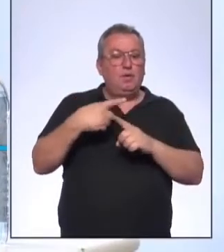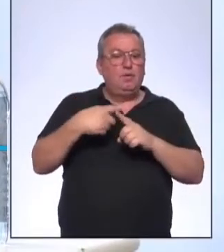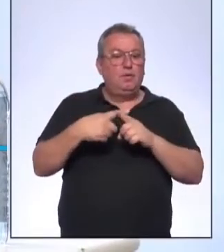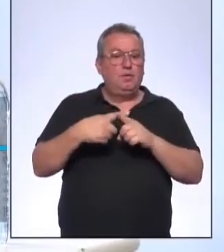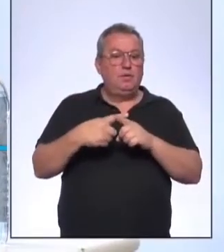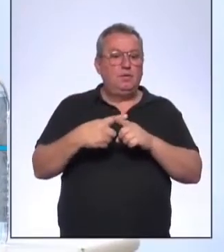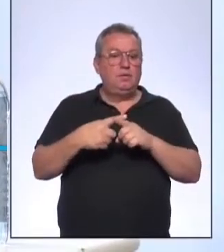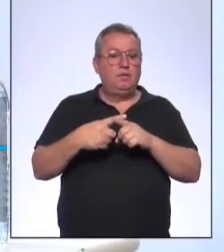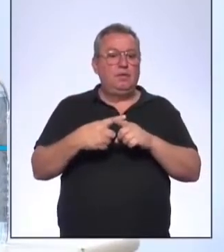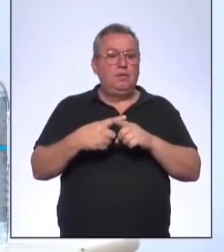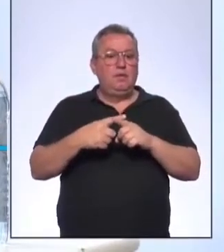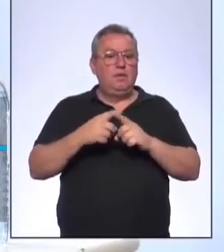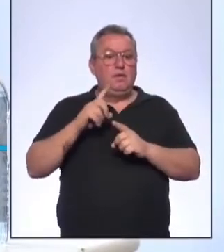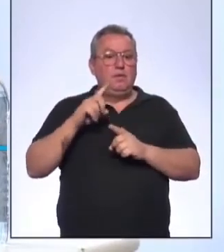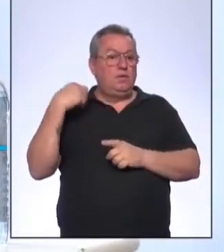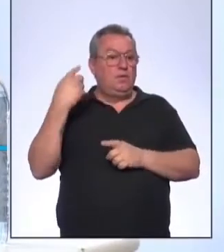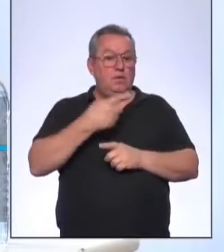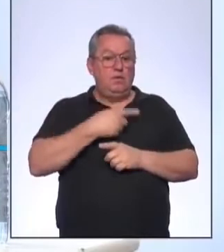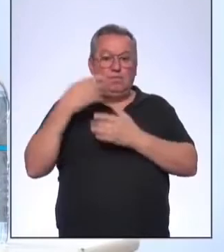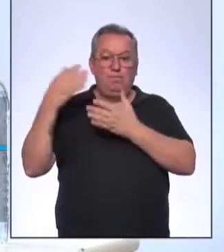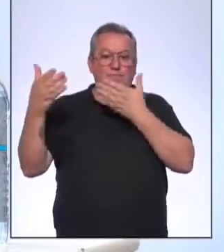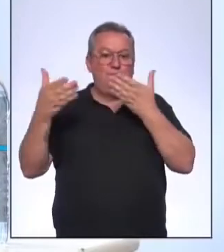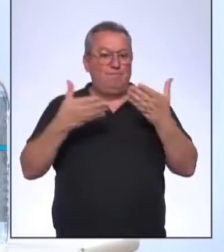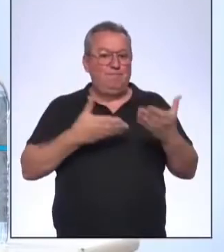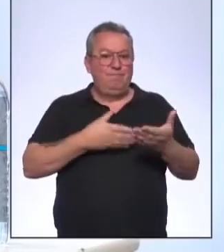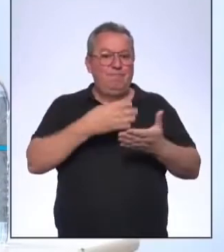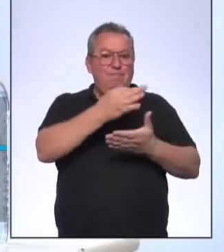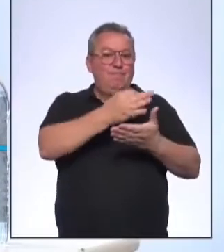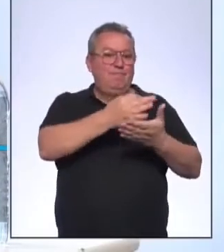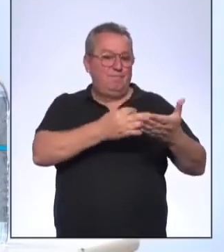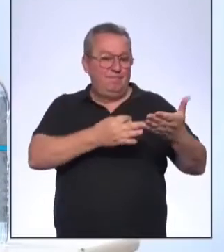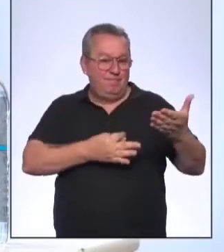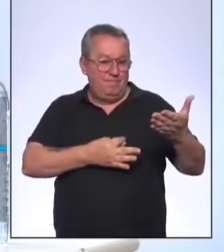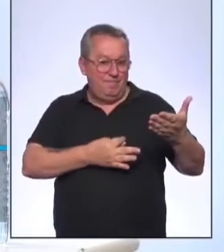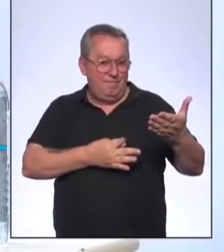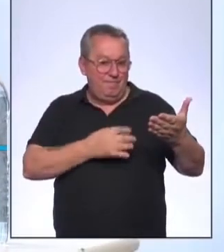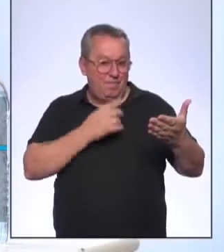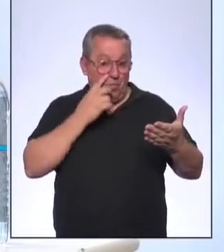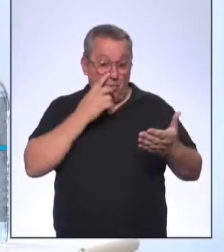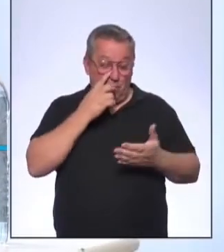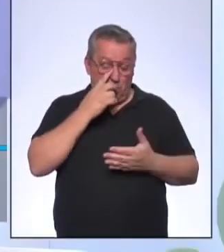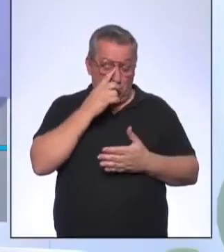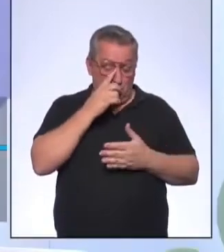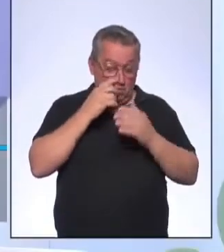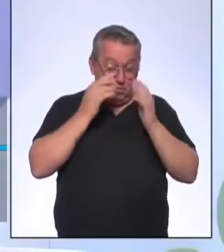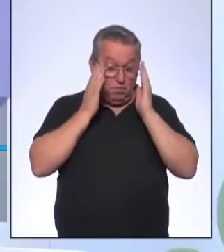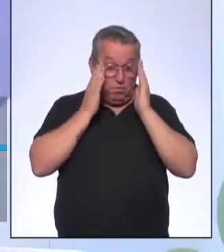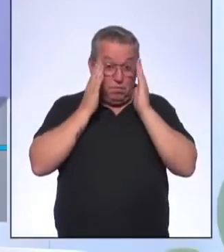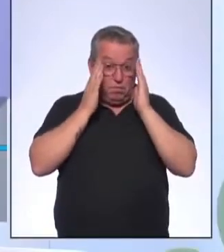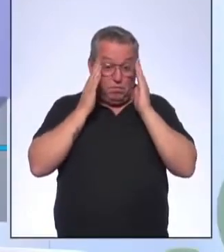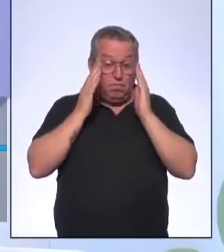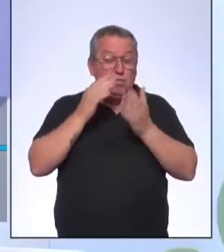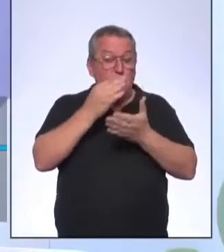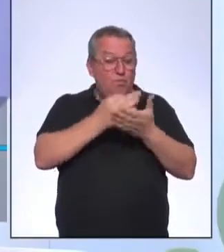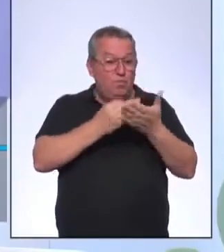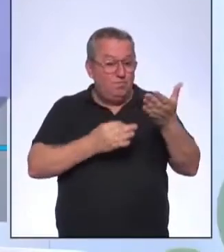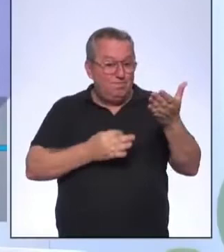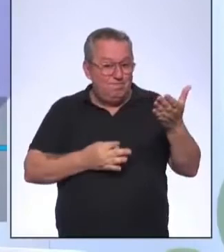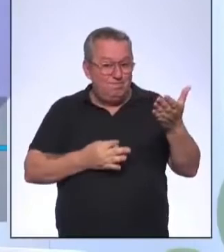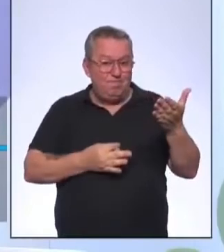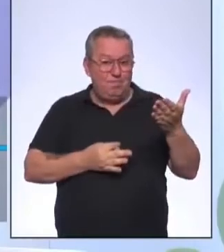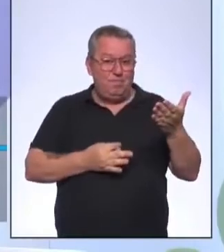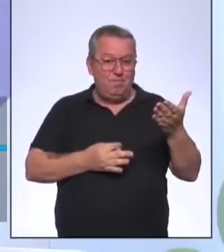porque nós não trouxemos o texto hoje né então mais luta me levando